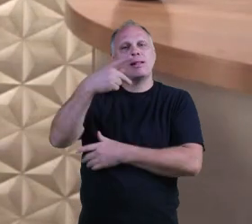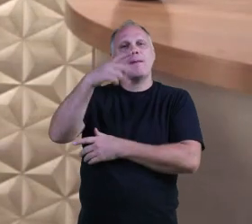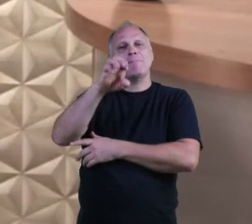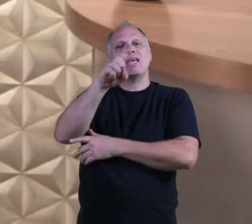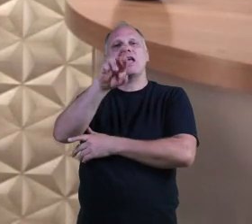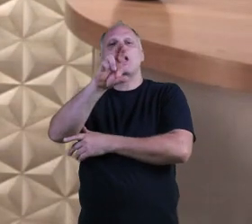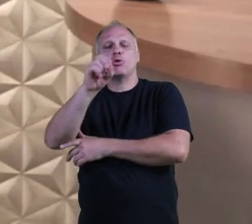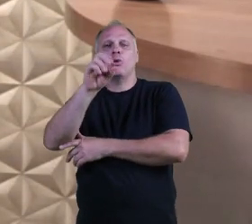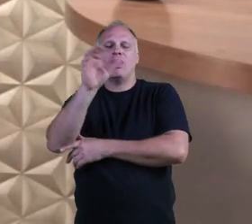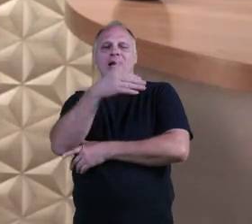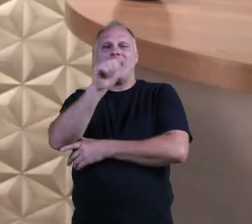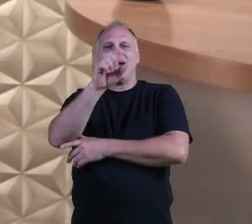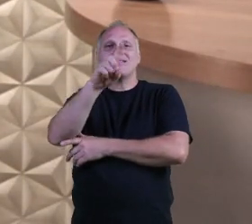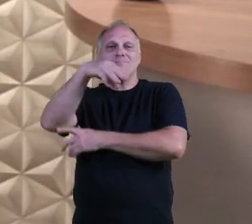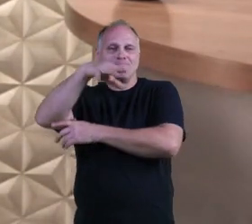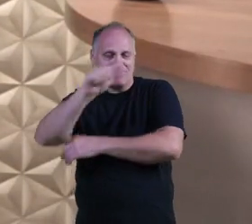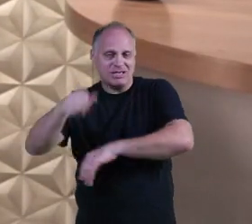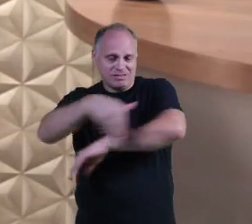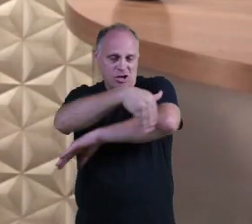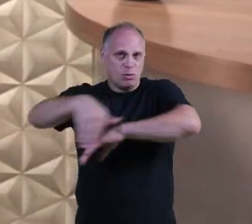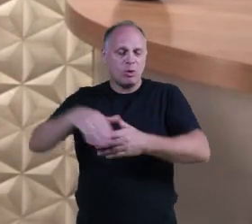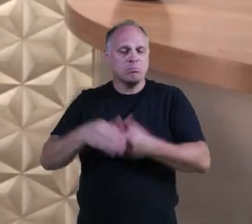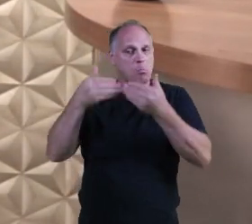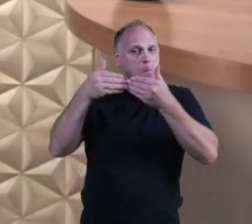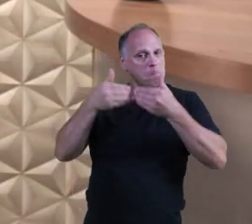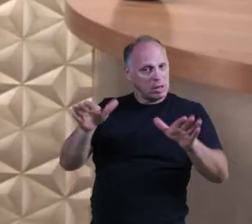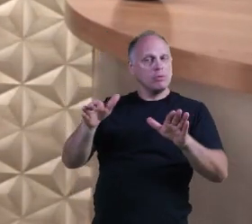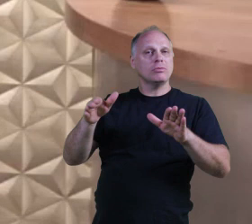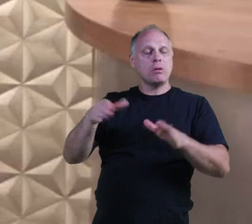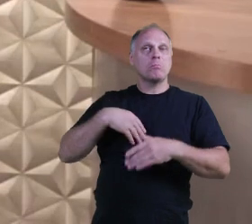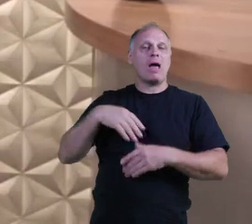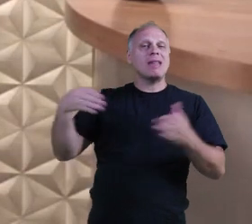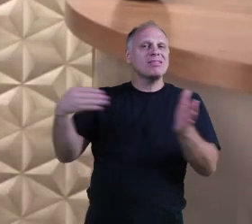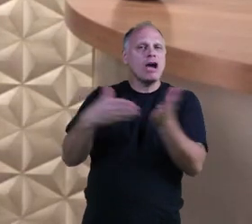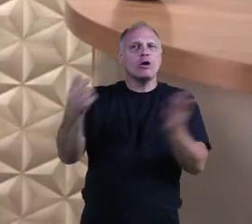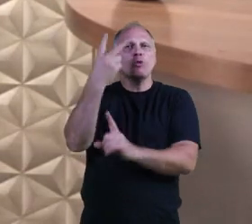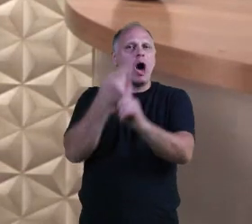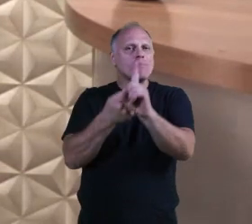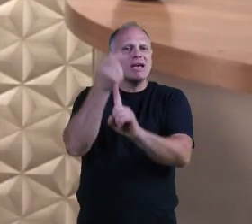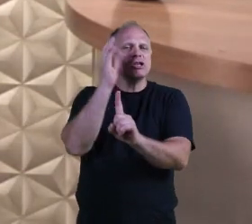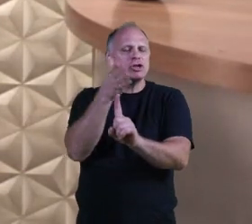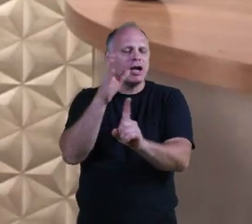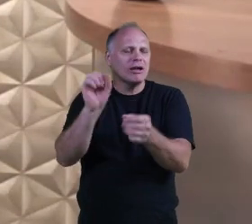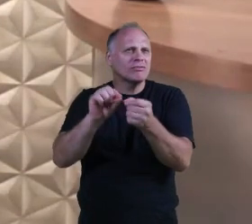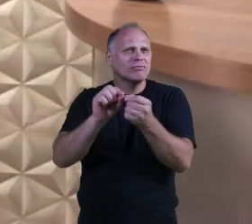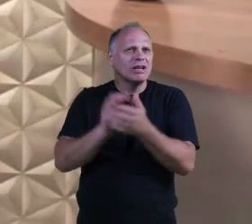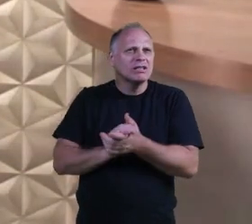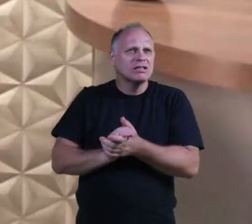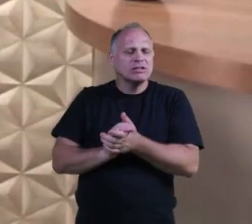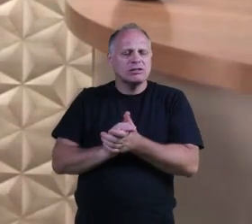Vou reabrir o boteco de novo, até porque o pessoal sempre me cobrava, né? E vamos pôr a hamburgueria, porque era um delivery, dentro do